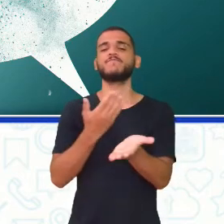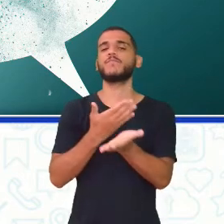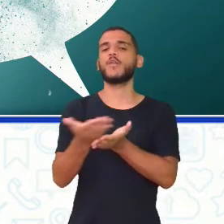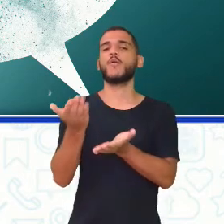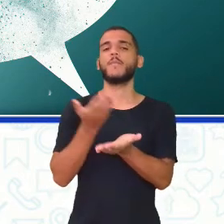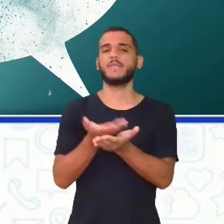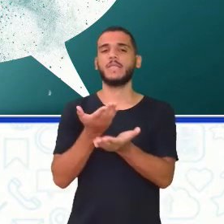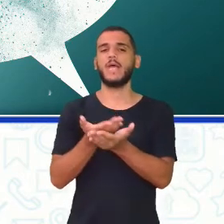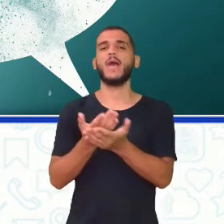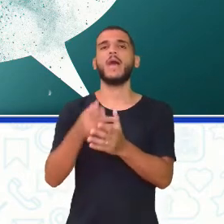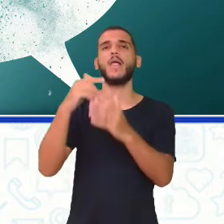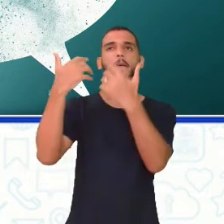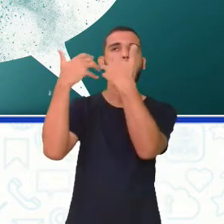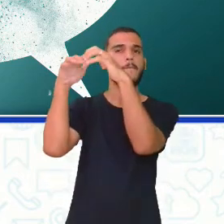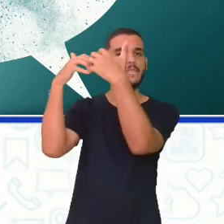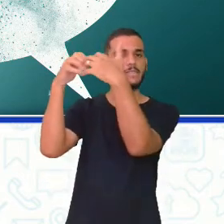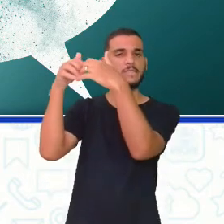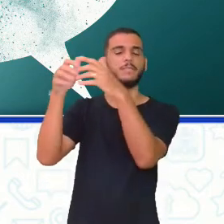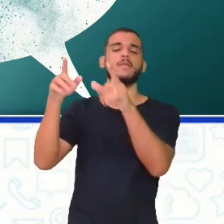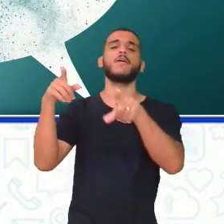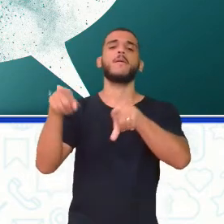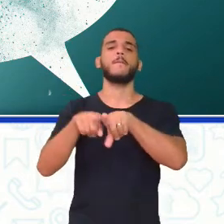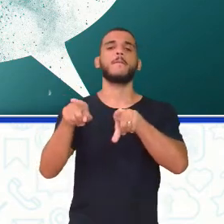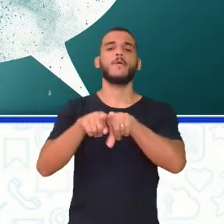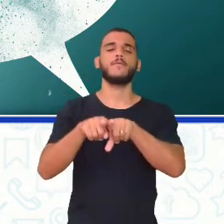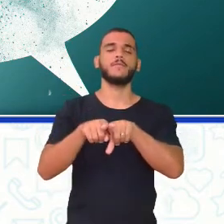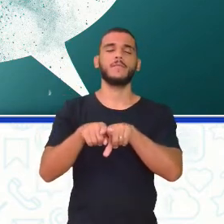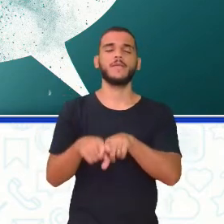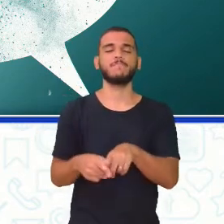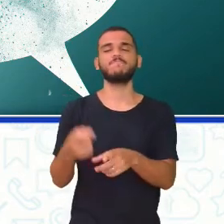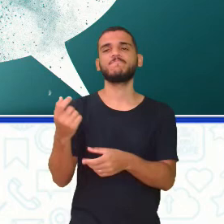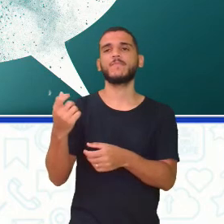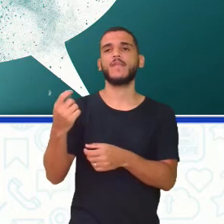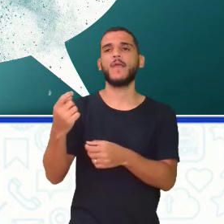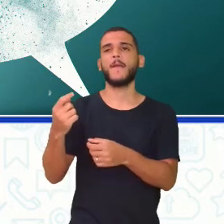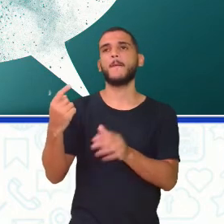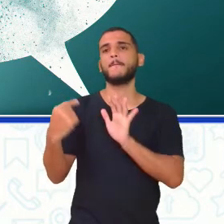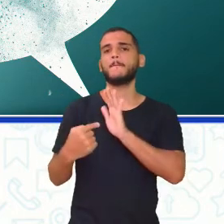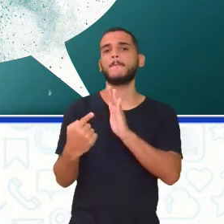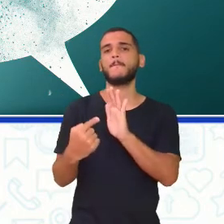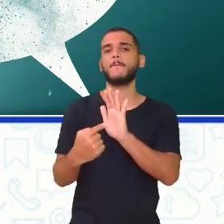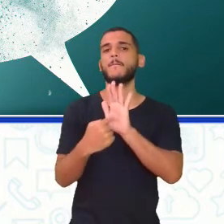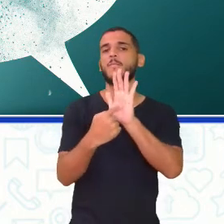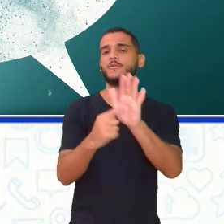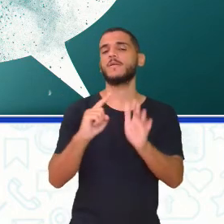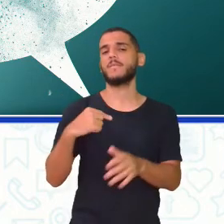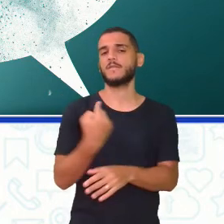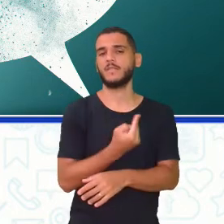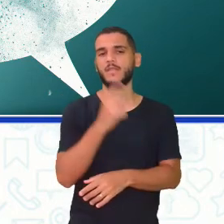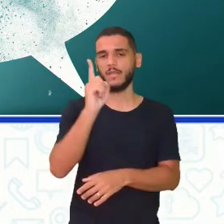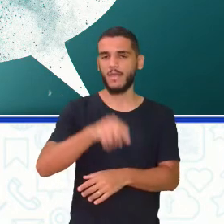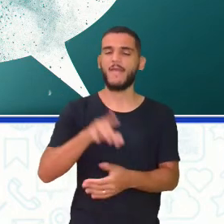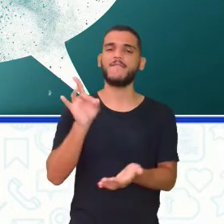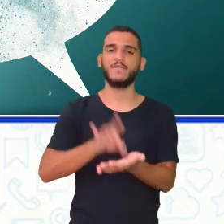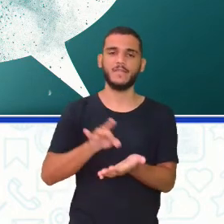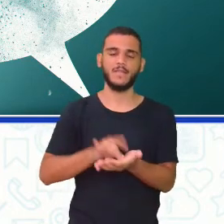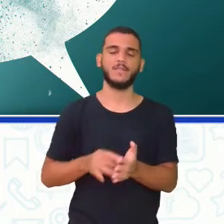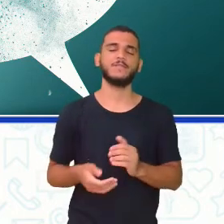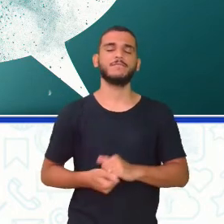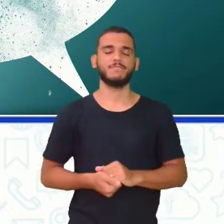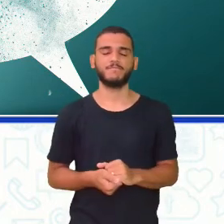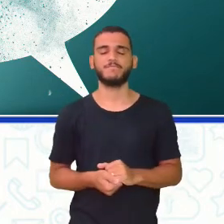da razão, do raciocínio que vai provar para a gente que uma coisa é um fato. Segundo o dicionário, é a